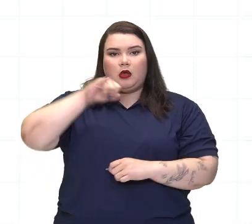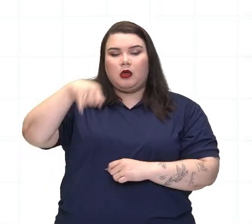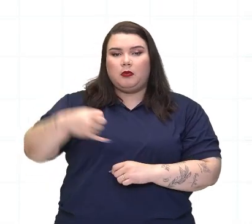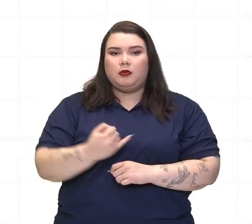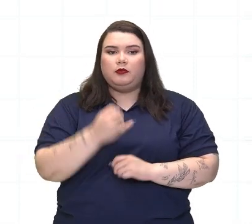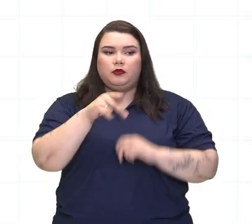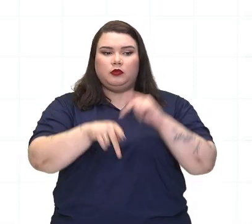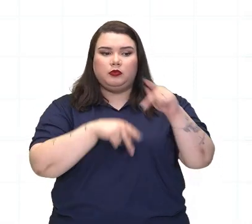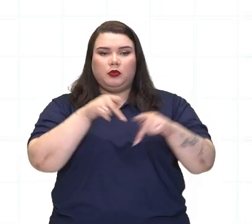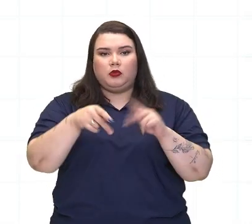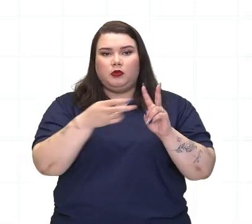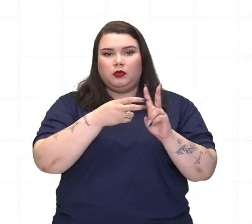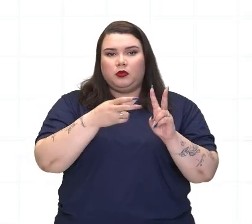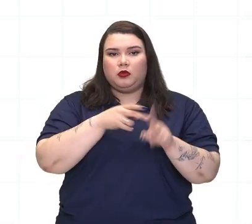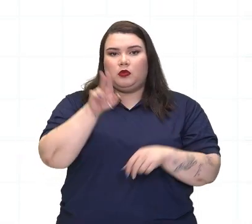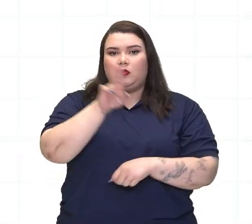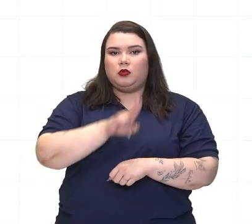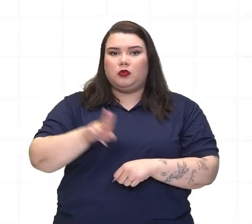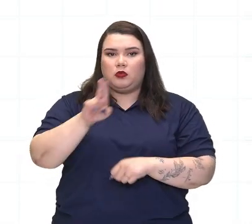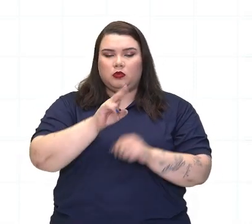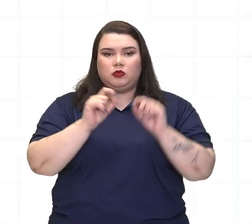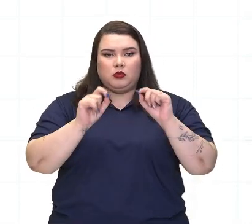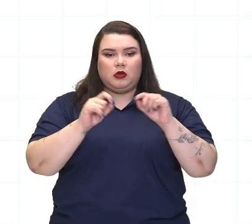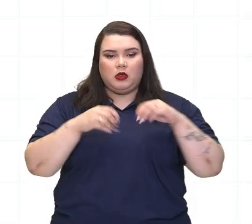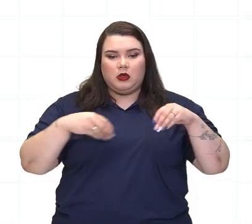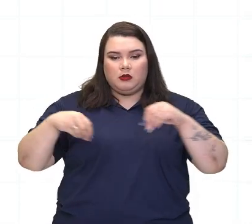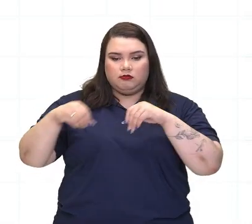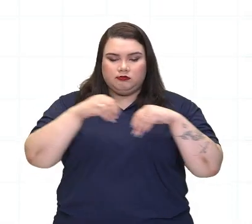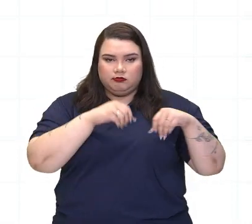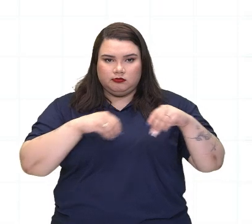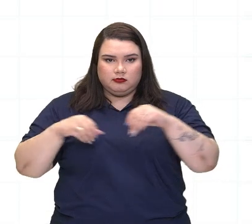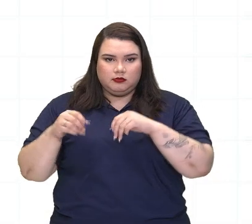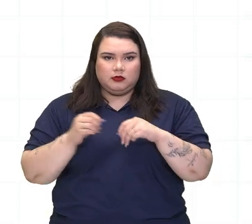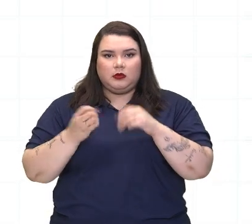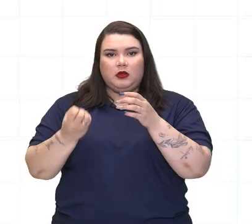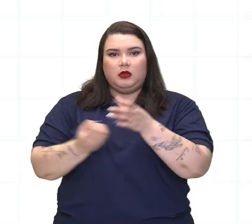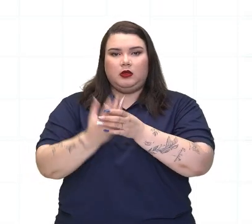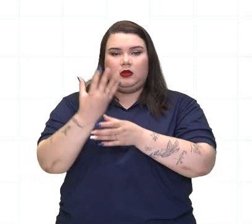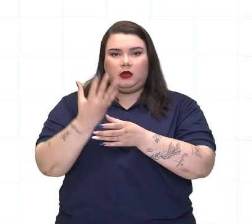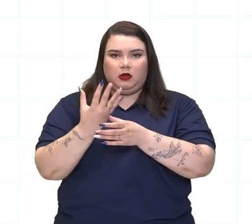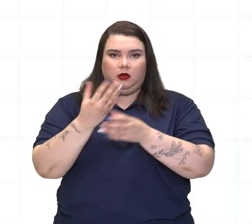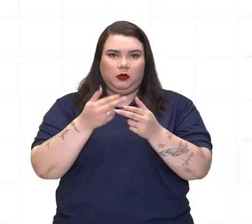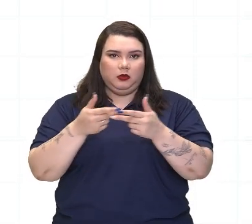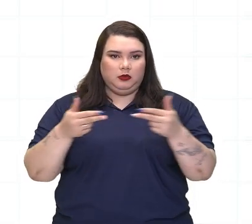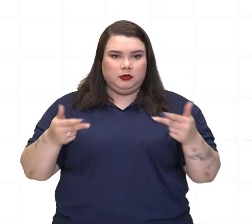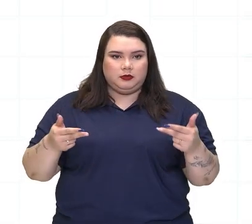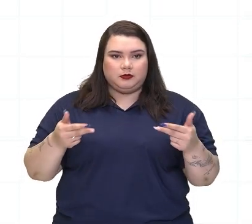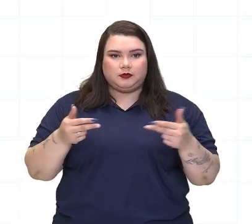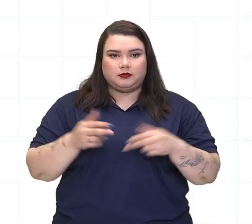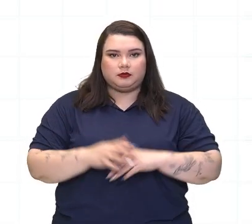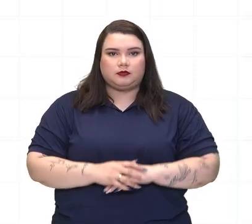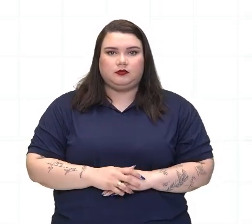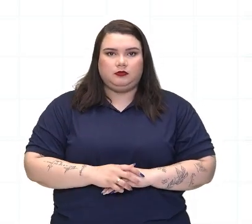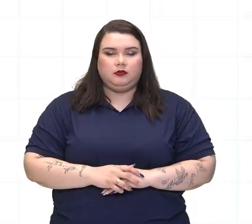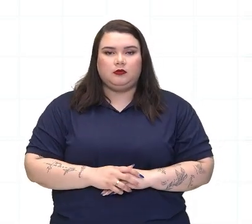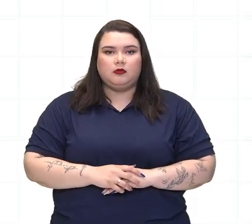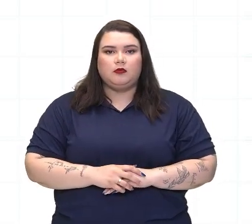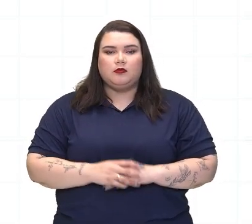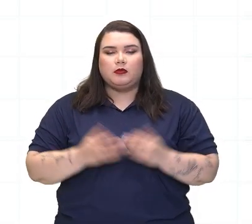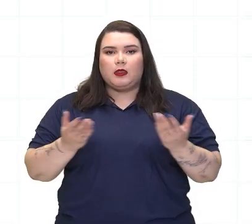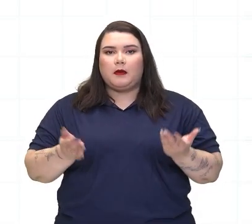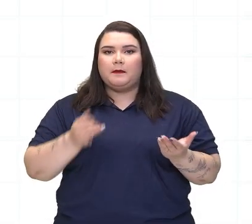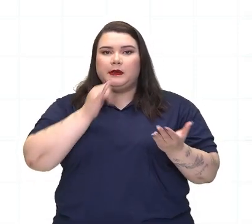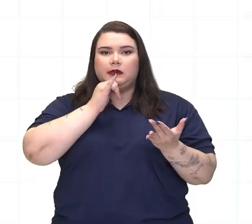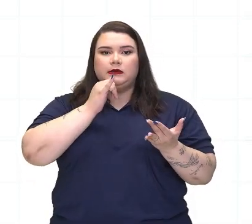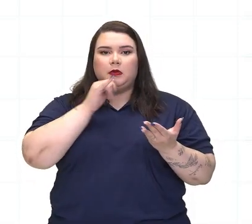indígenas fazem das bags de sementes doado, negociado com funcionários de fazendas vizinhas. Então, quase como se fosse um grupo coletor,